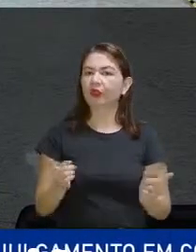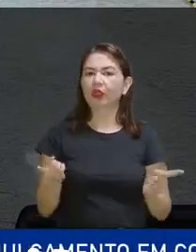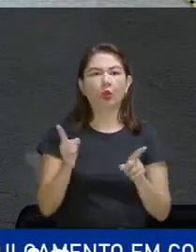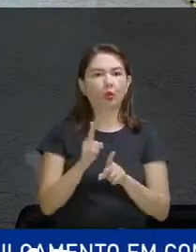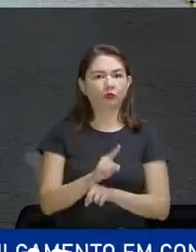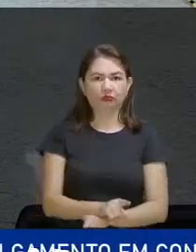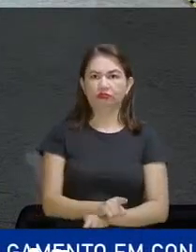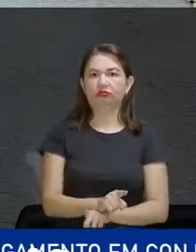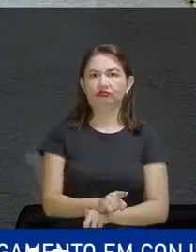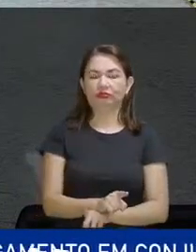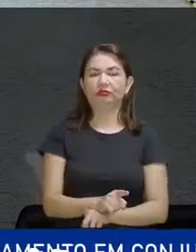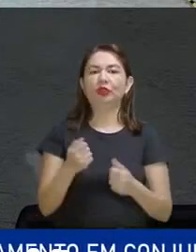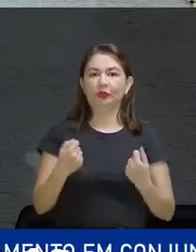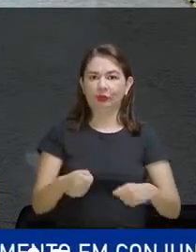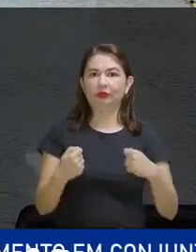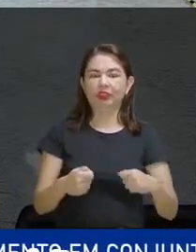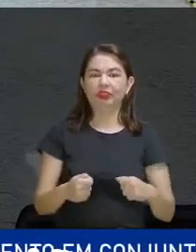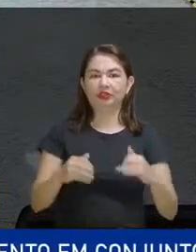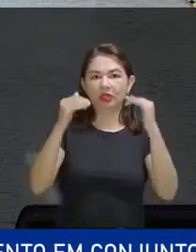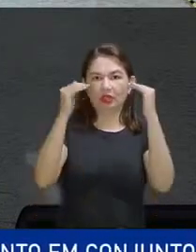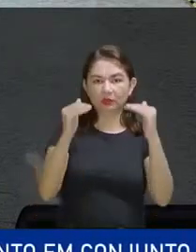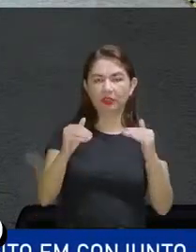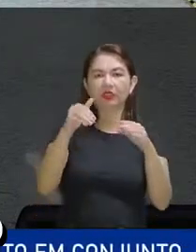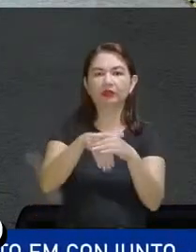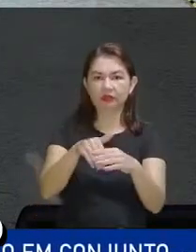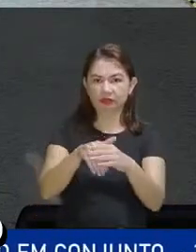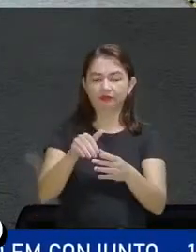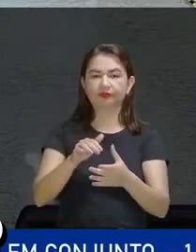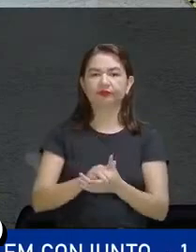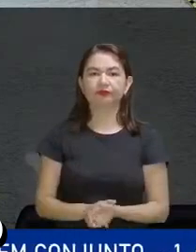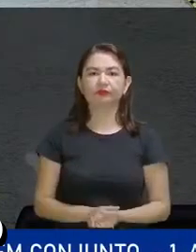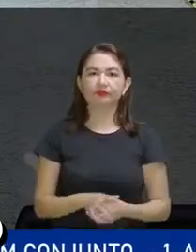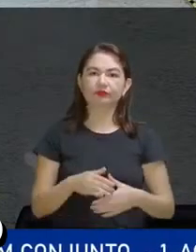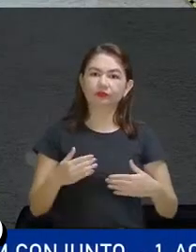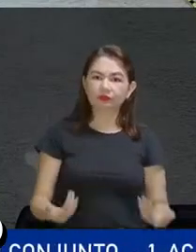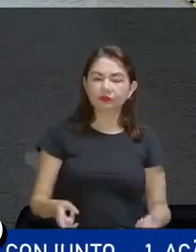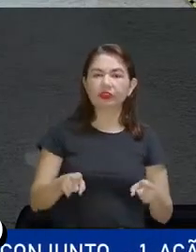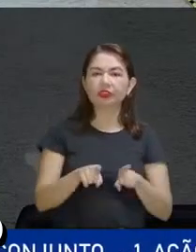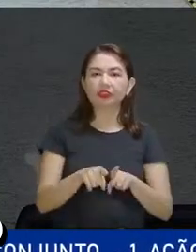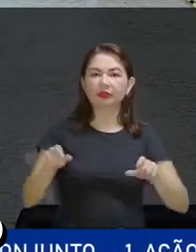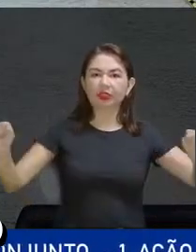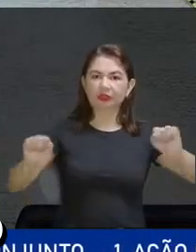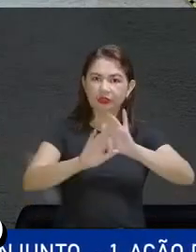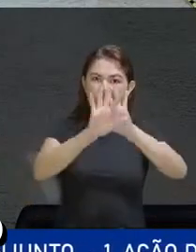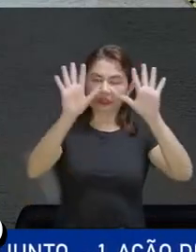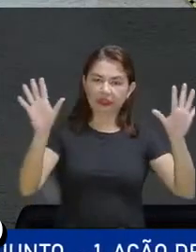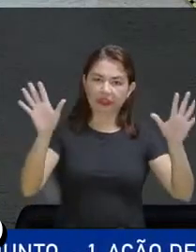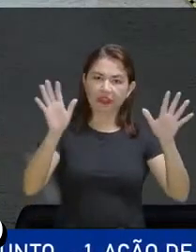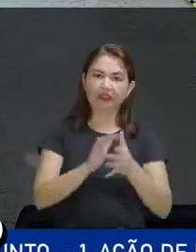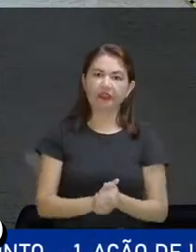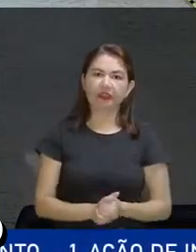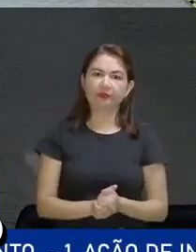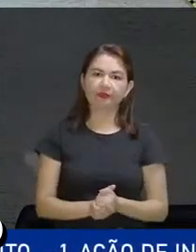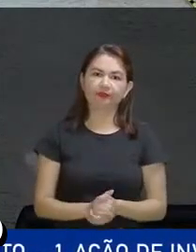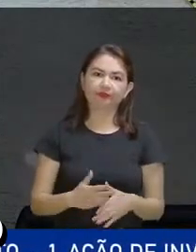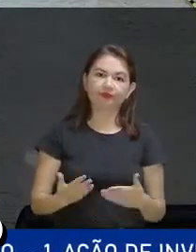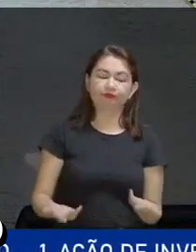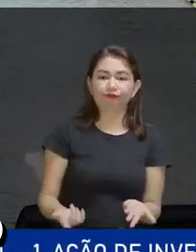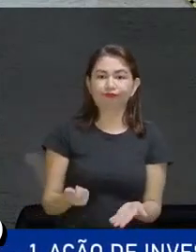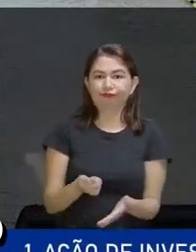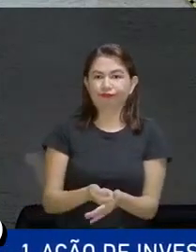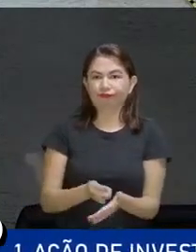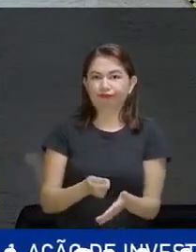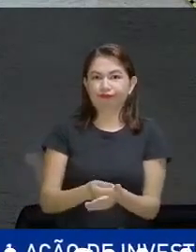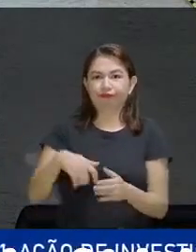livre, autônoma e independente do cidadão eleitor. Outro sim, impede esclarecer que, para a configuração do ilícito, não se exige que